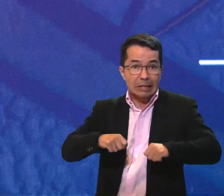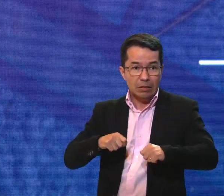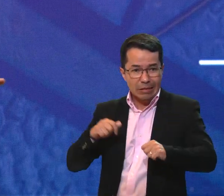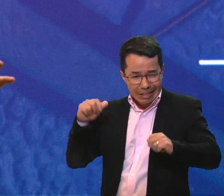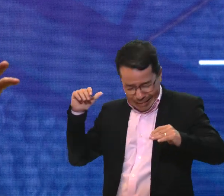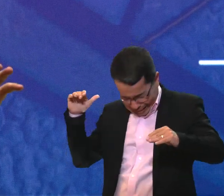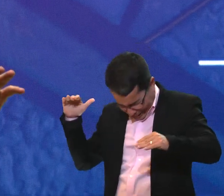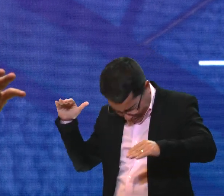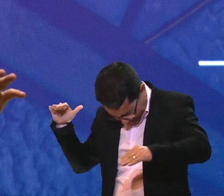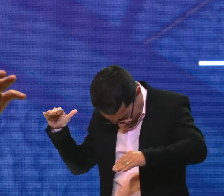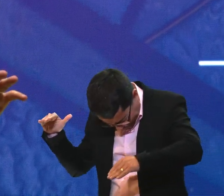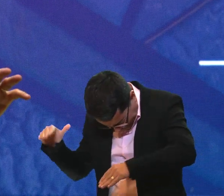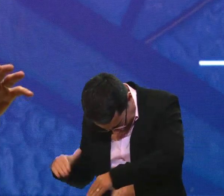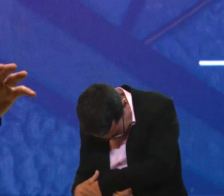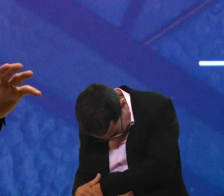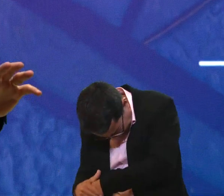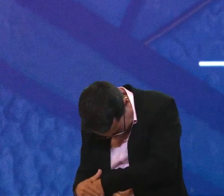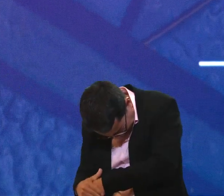rendidos.